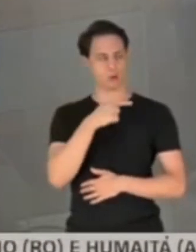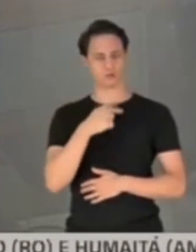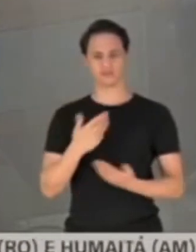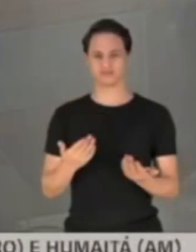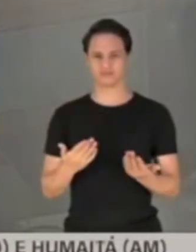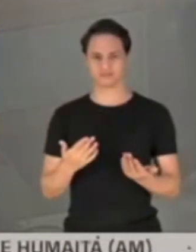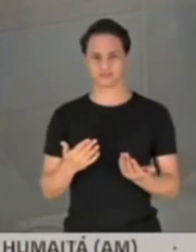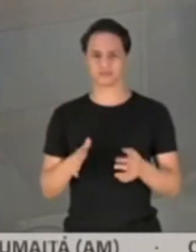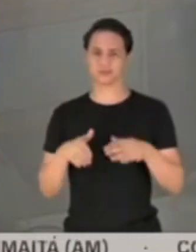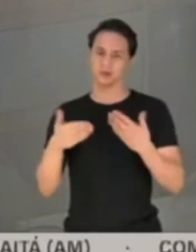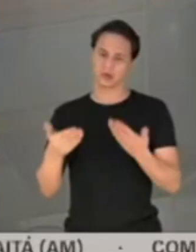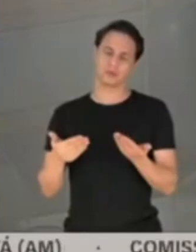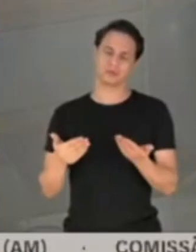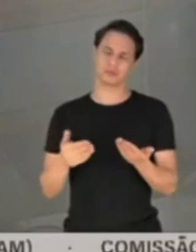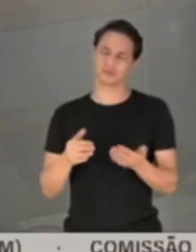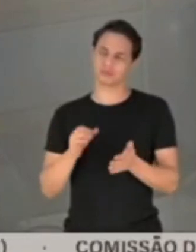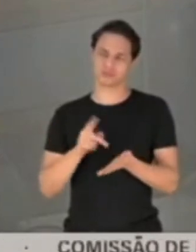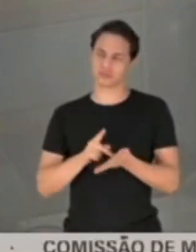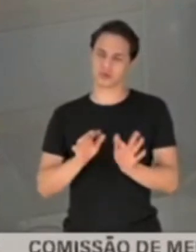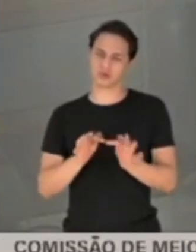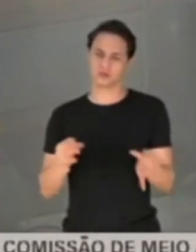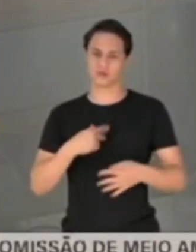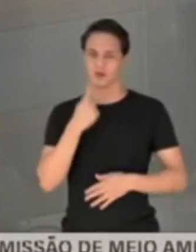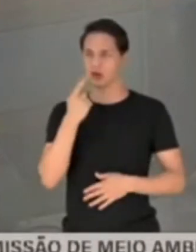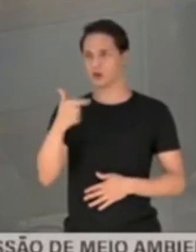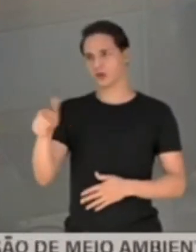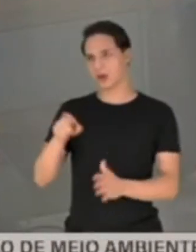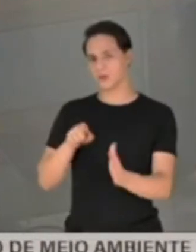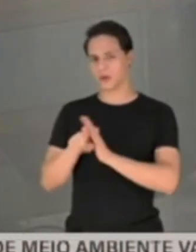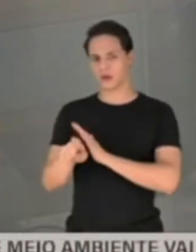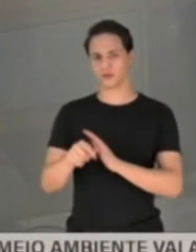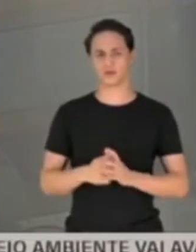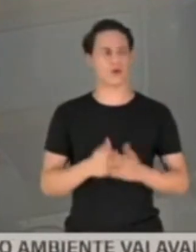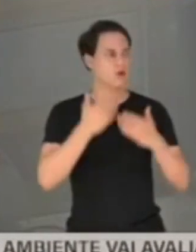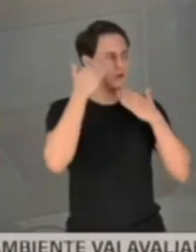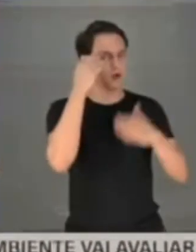Então, sinceramente, era isso. Eu não tenho pergunta a fazer. Obrigado, senador Humberto. Senador.